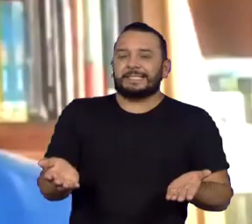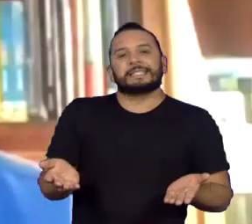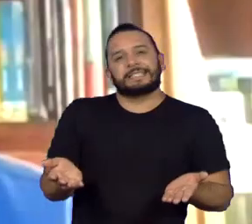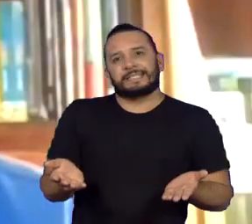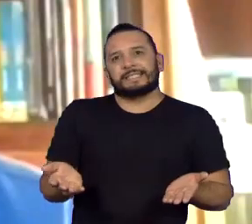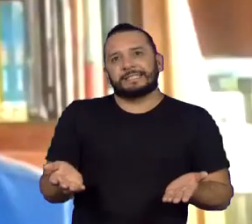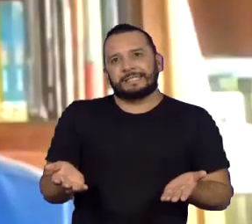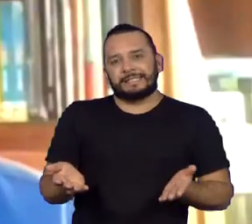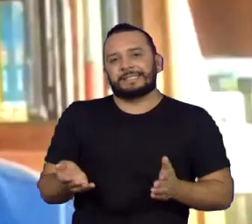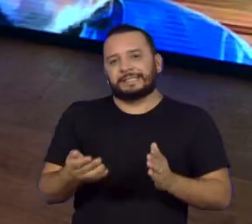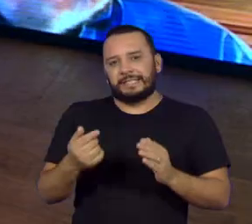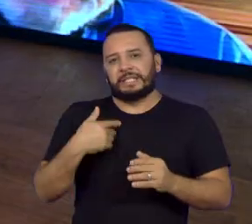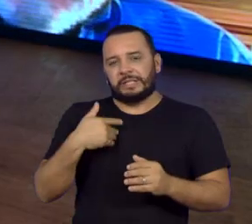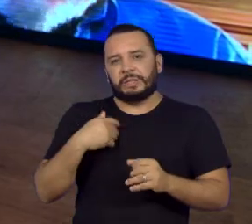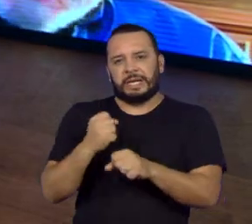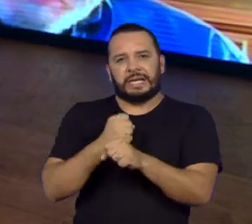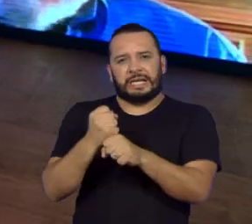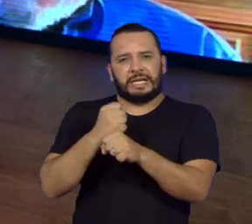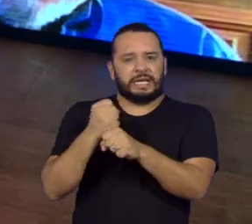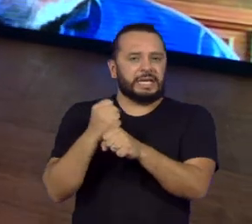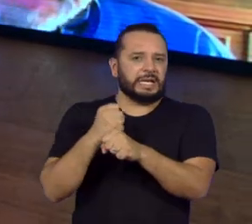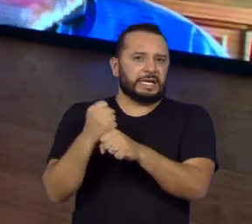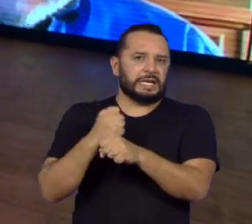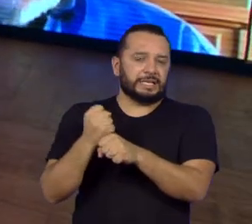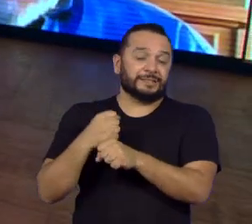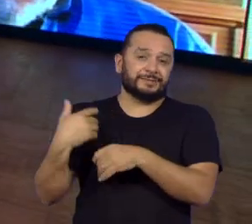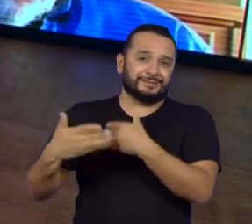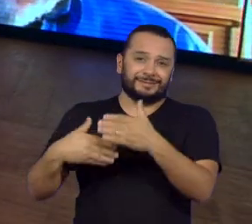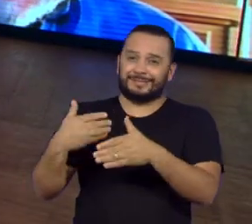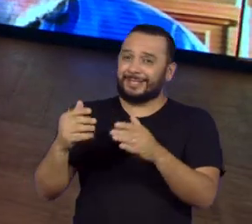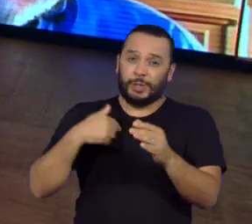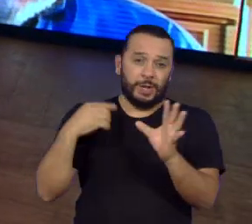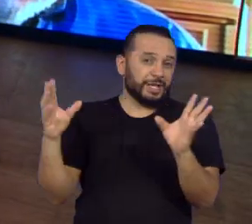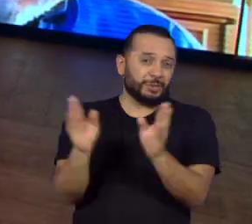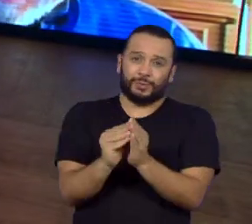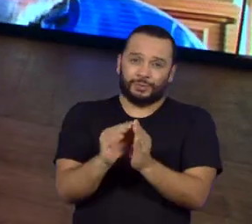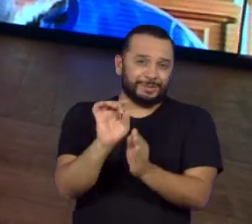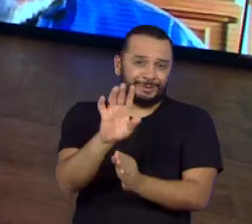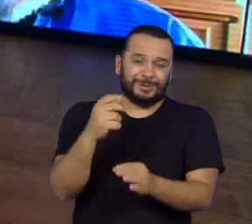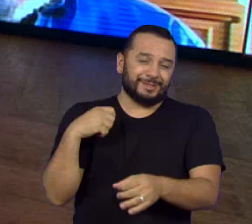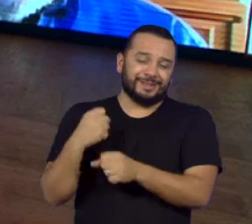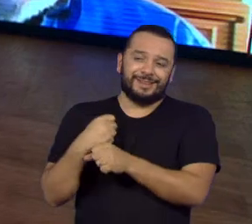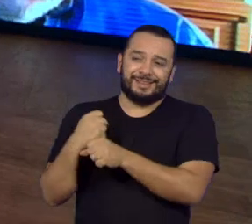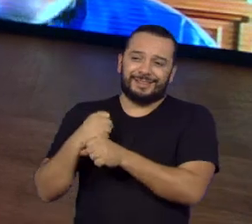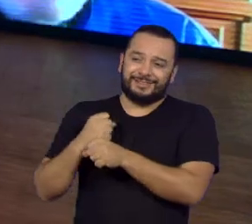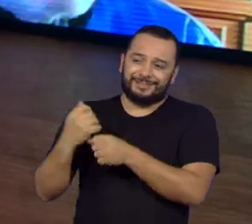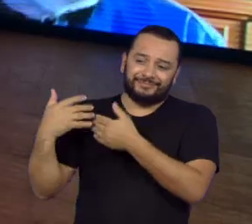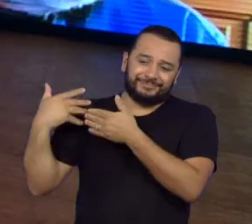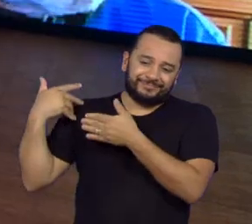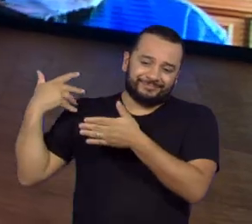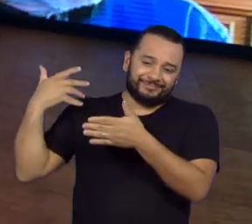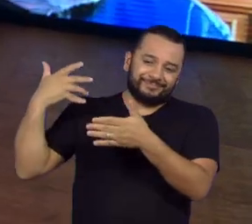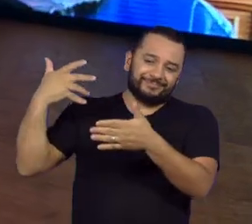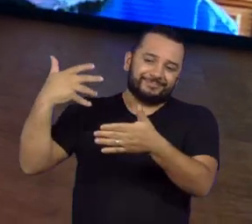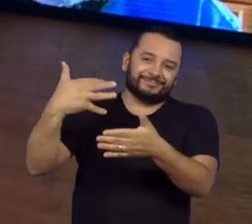bom, depois de alguns anos, né, a história é longa e não dá para contá-la toda